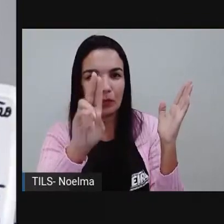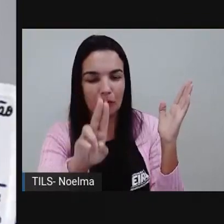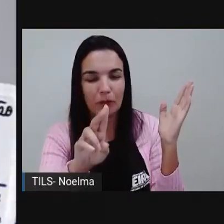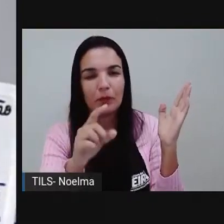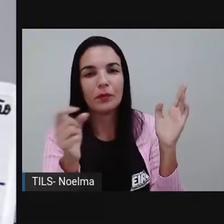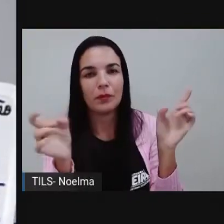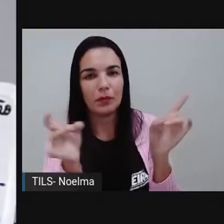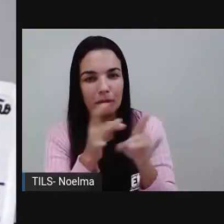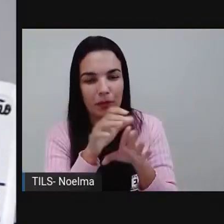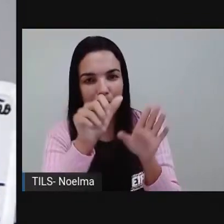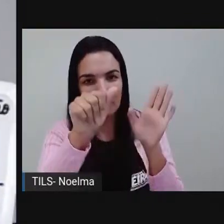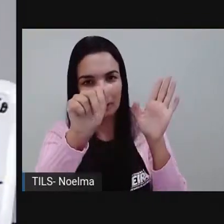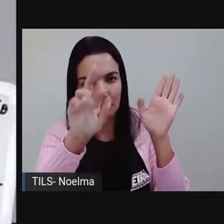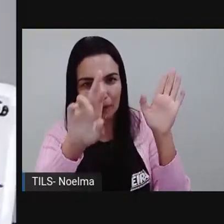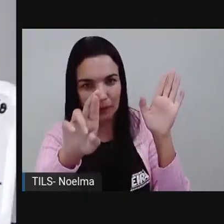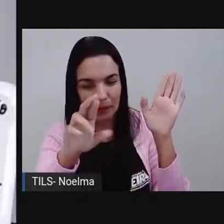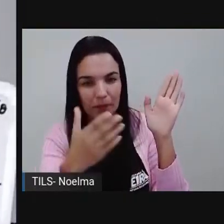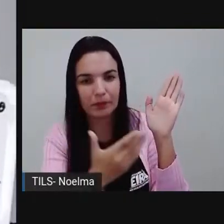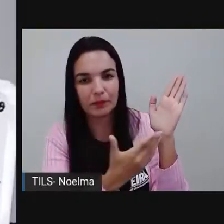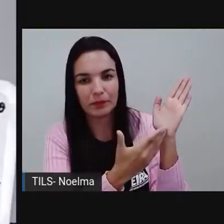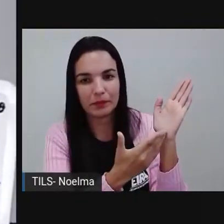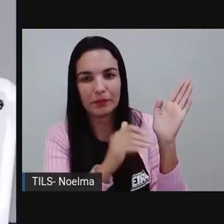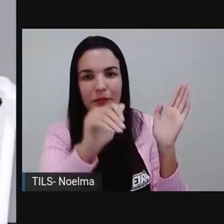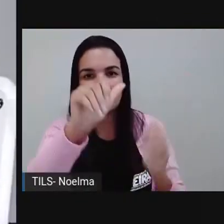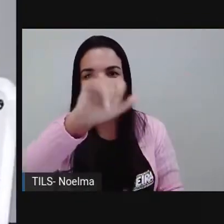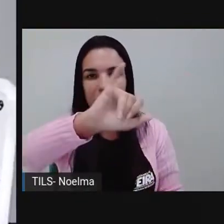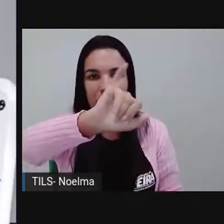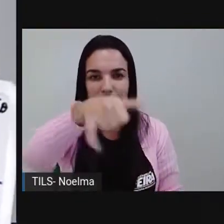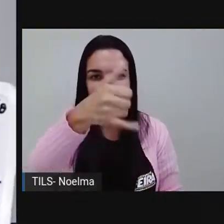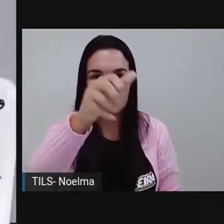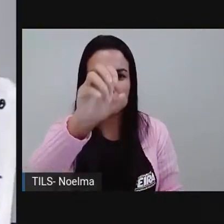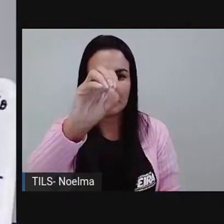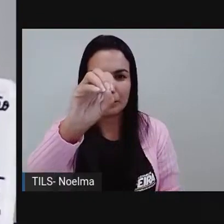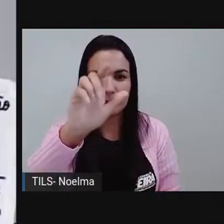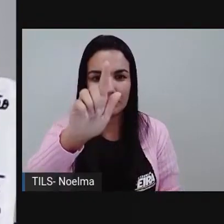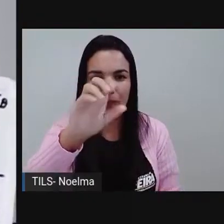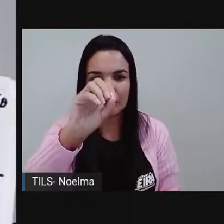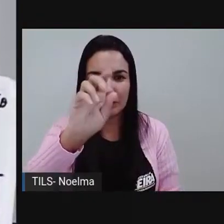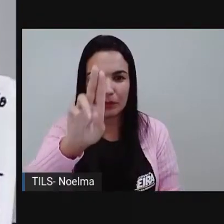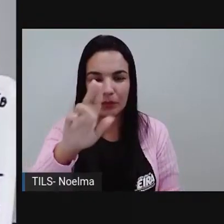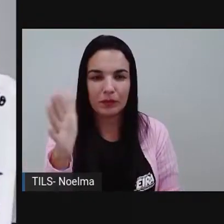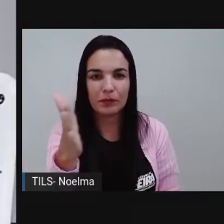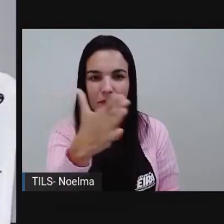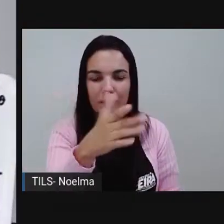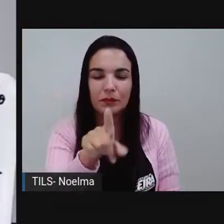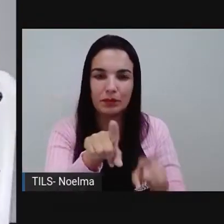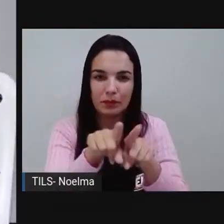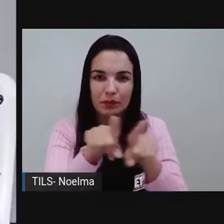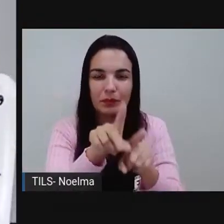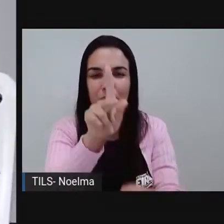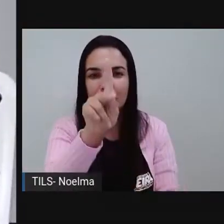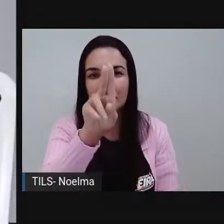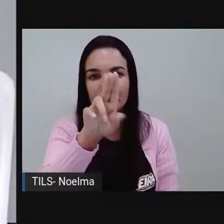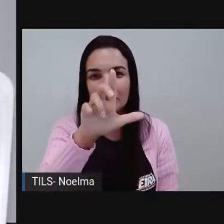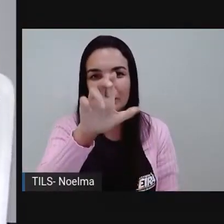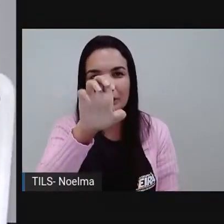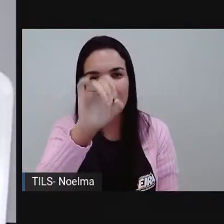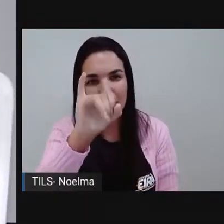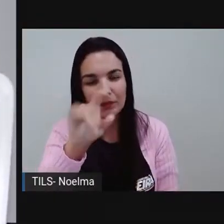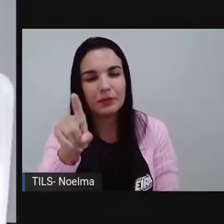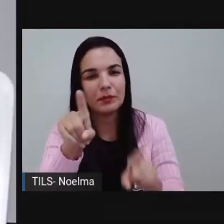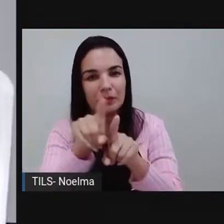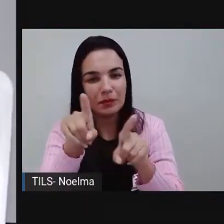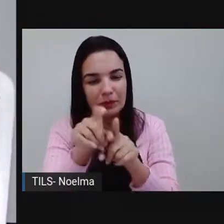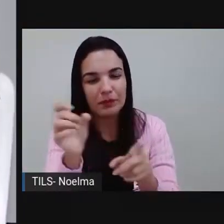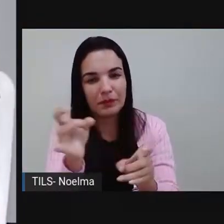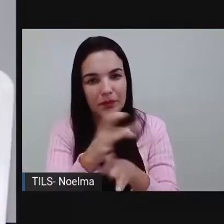AR. Jogou, indicação, jogar. Termina em AR. Pulei, indicação, pular. Termina